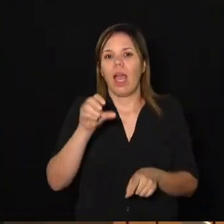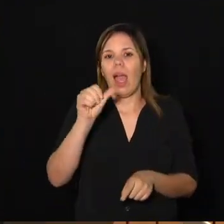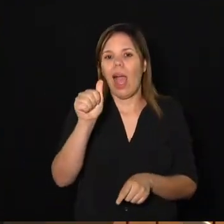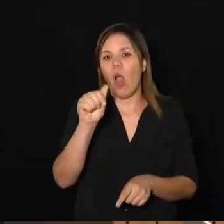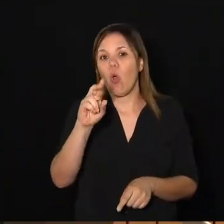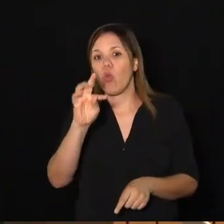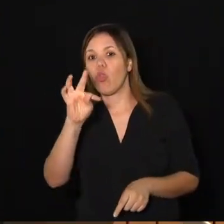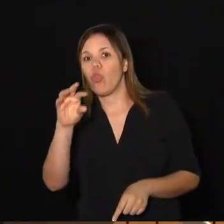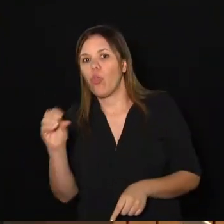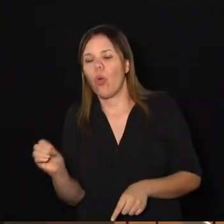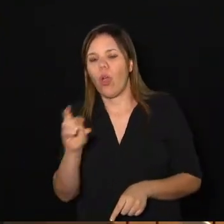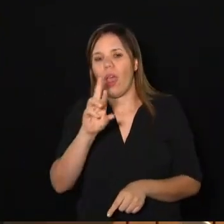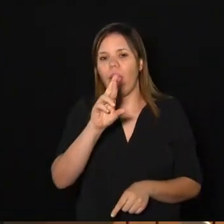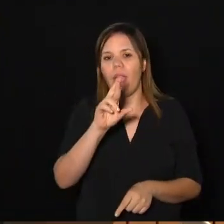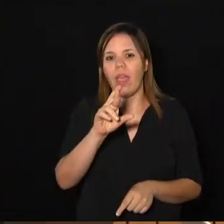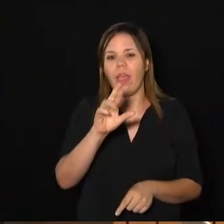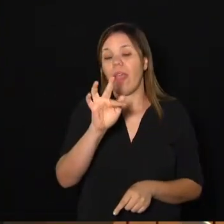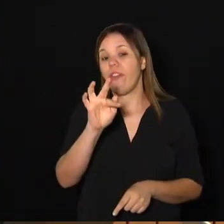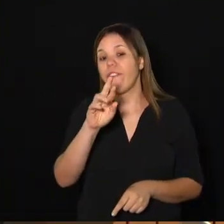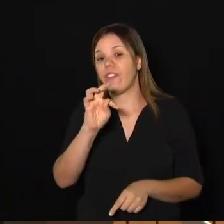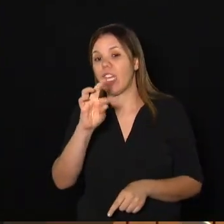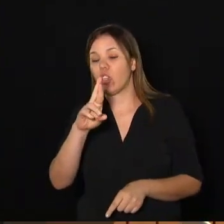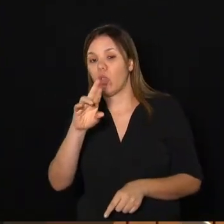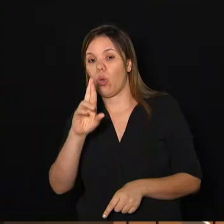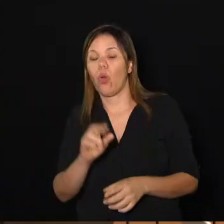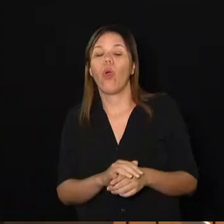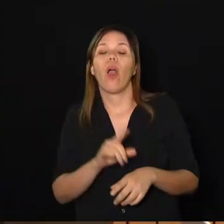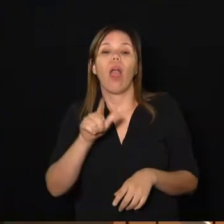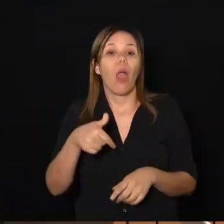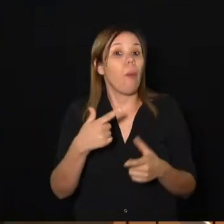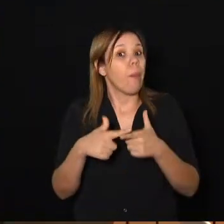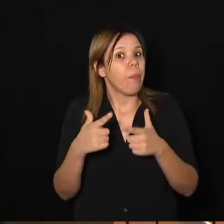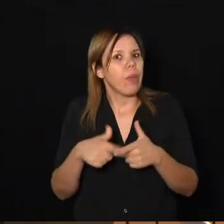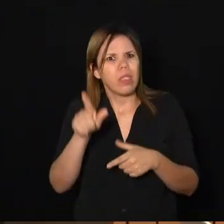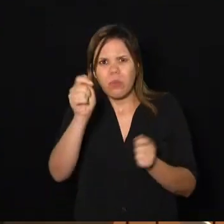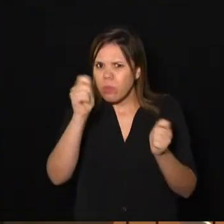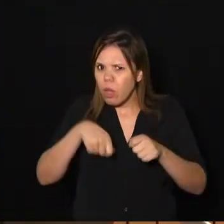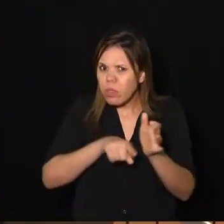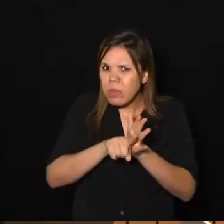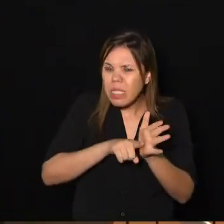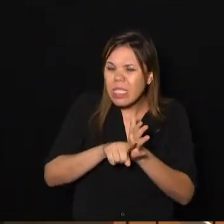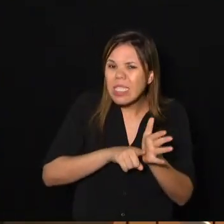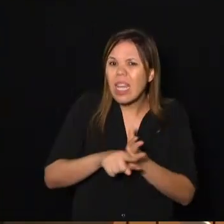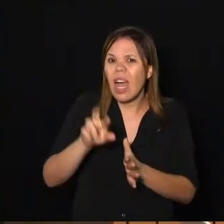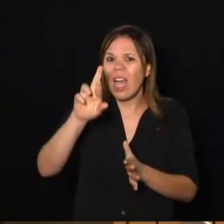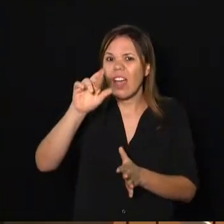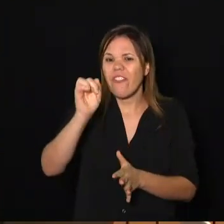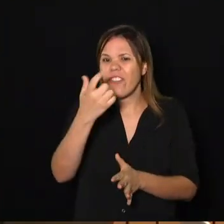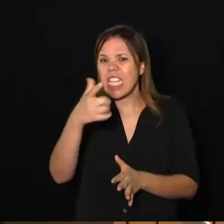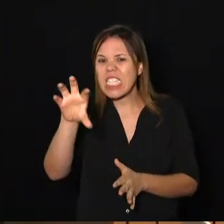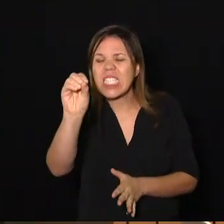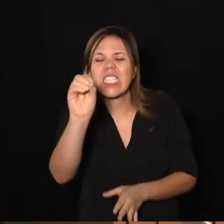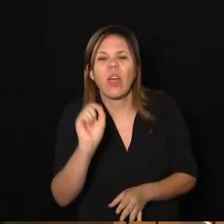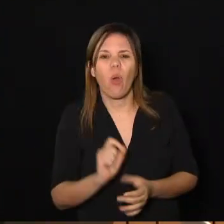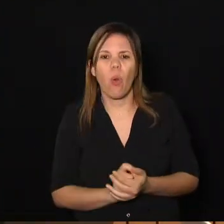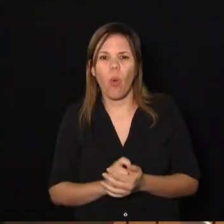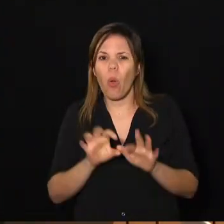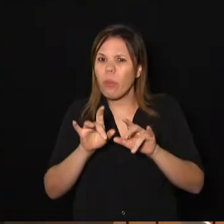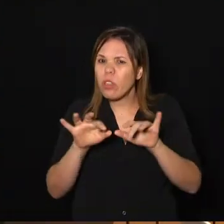é um grande problema vocês podem procurar isso pode pesquisar refração computadorizada é uma lástima